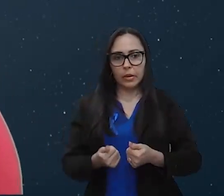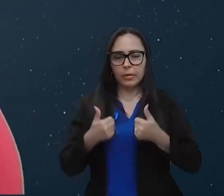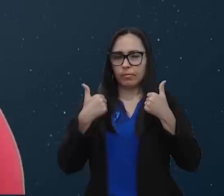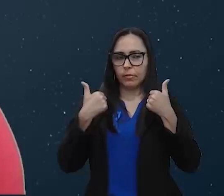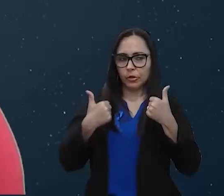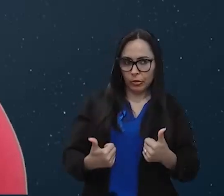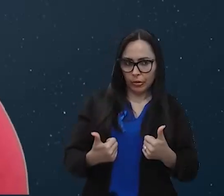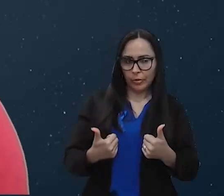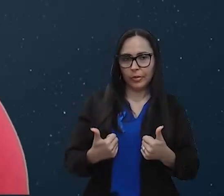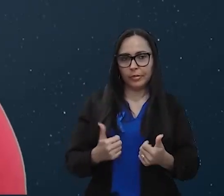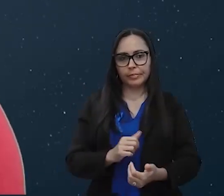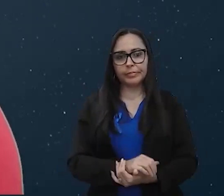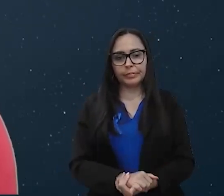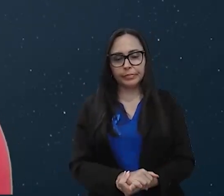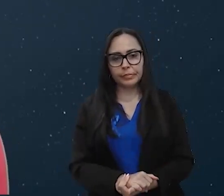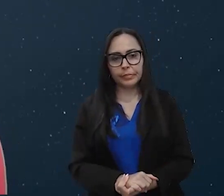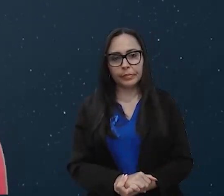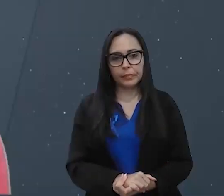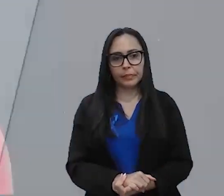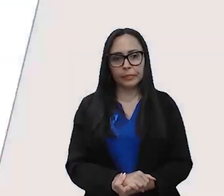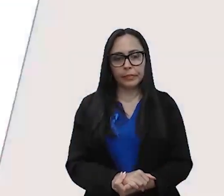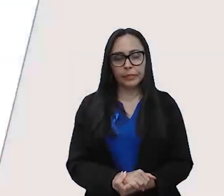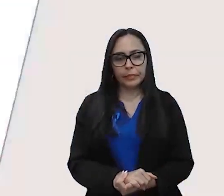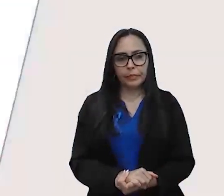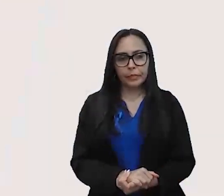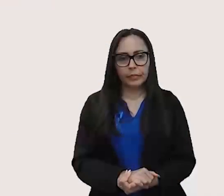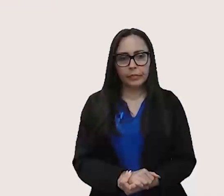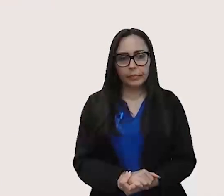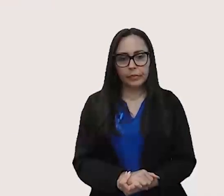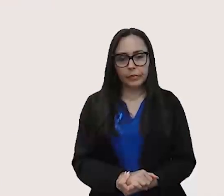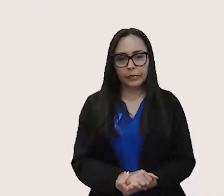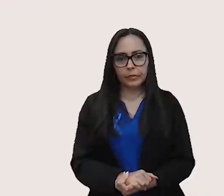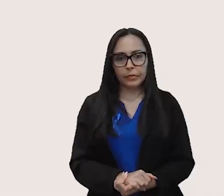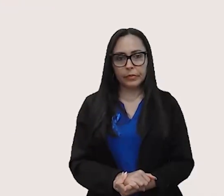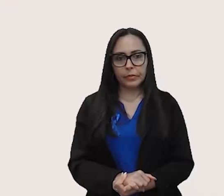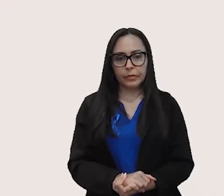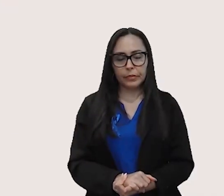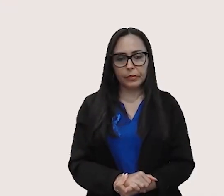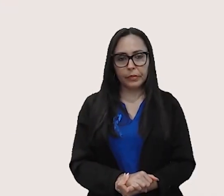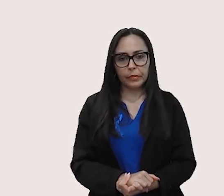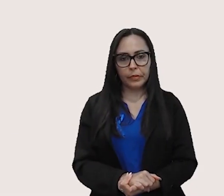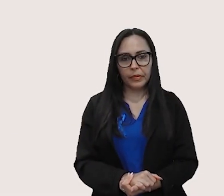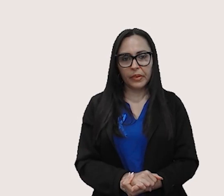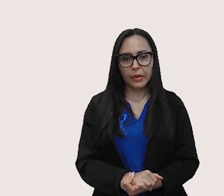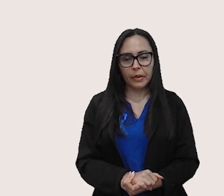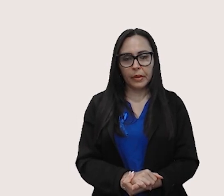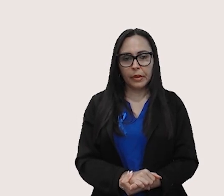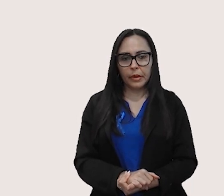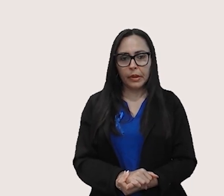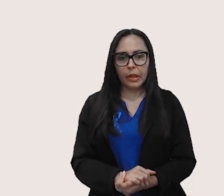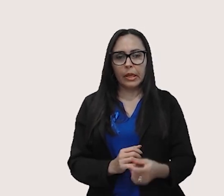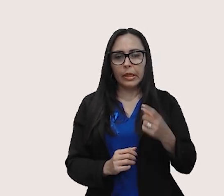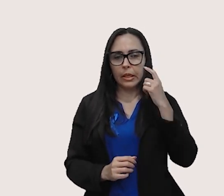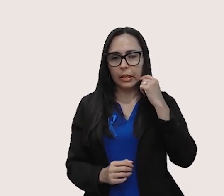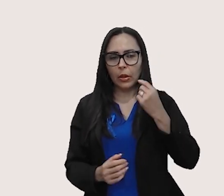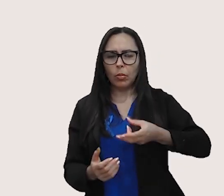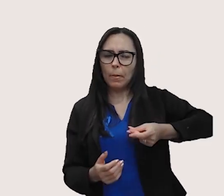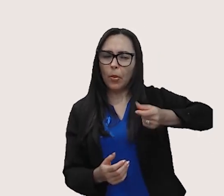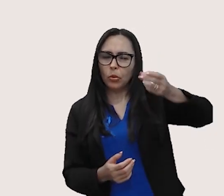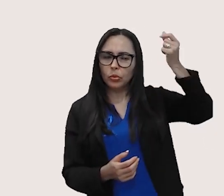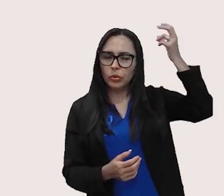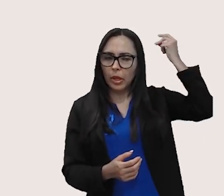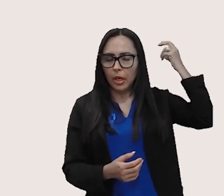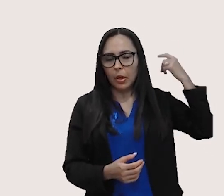Show de bola, entendido? Então vamos dar sequência aqui à nossa ideia. Tela geral. Galera, por muito tempo, o ser humano se